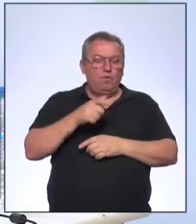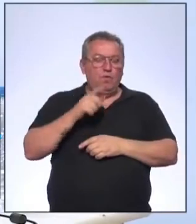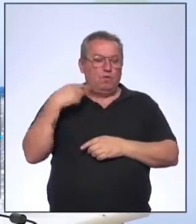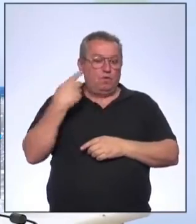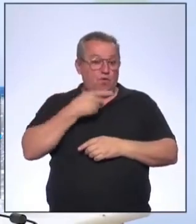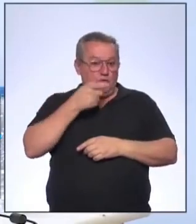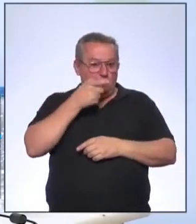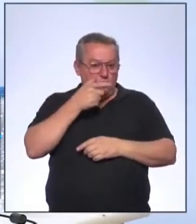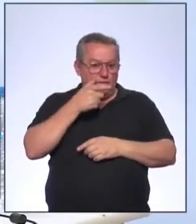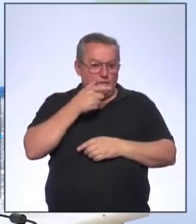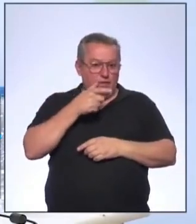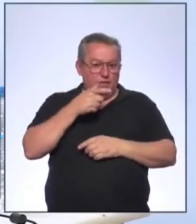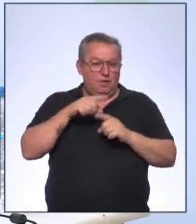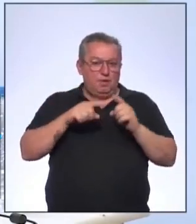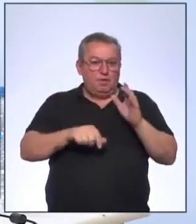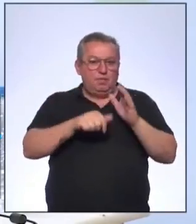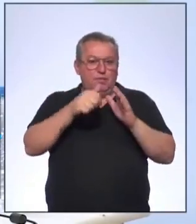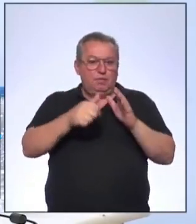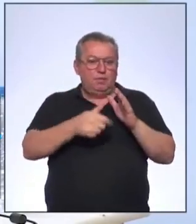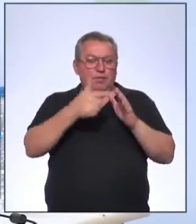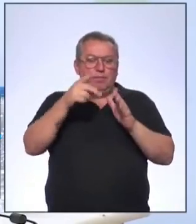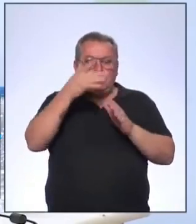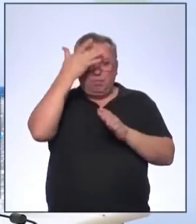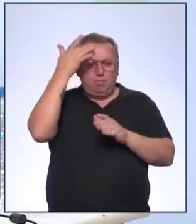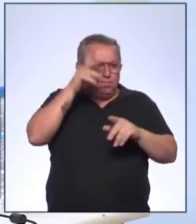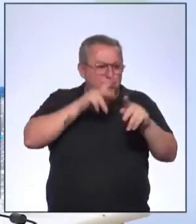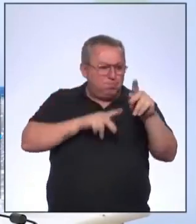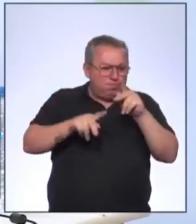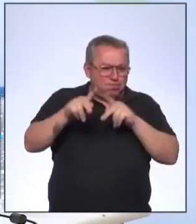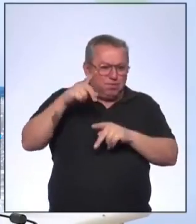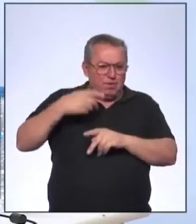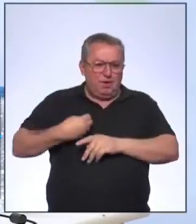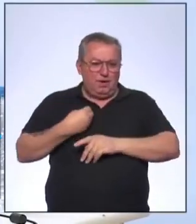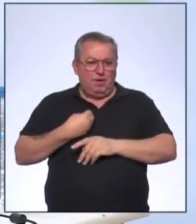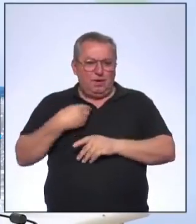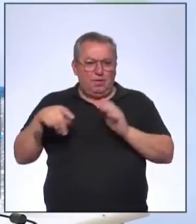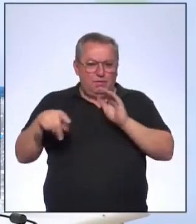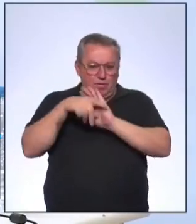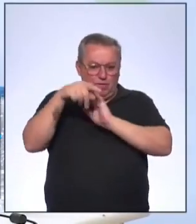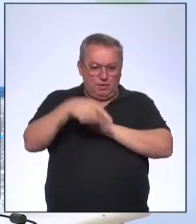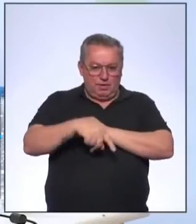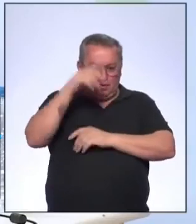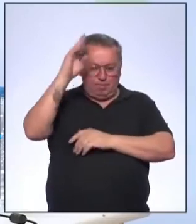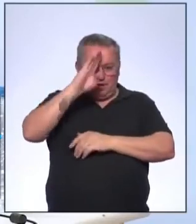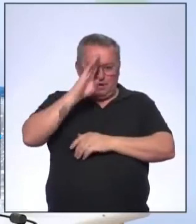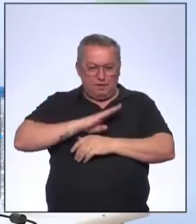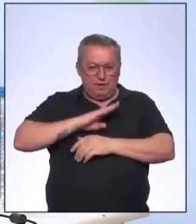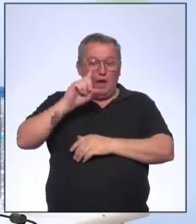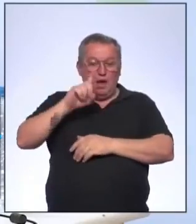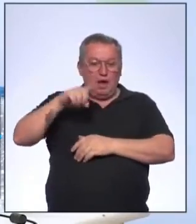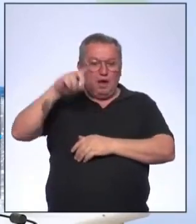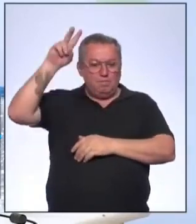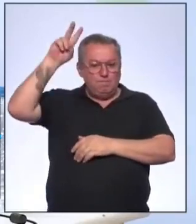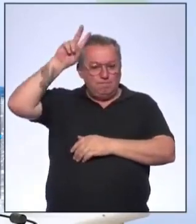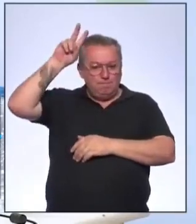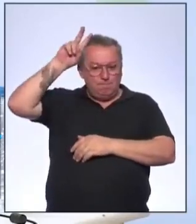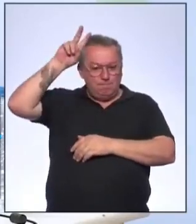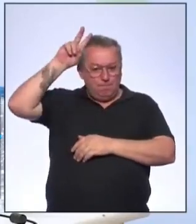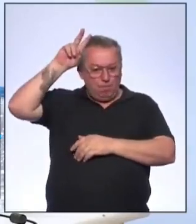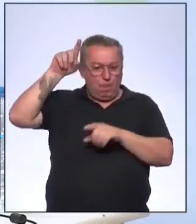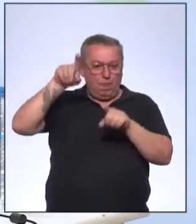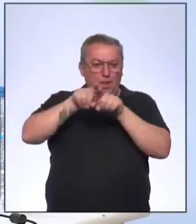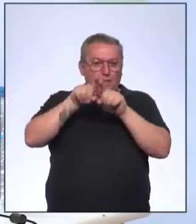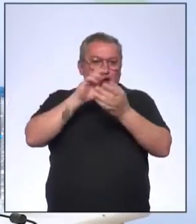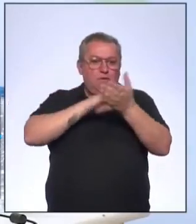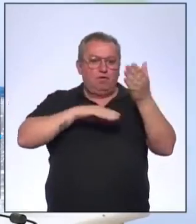vimos, né? Desde as primeiras populações aqui no Brasil, que eram as populações indígenas, né? A distribuição étnica em todo o